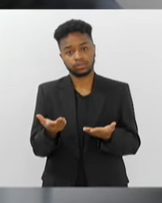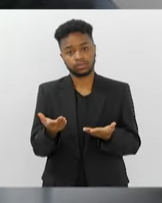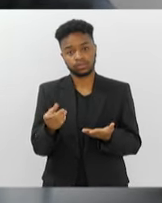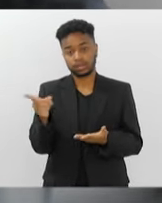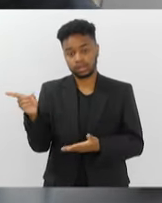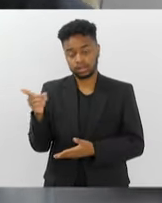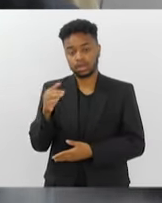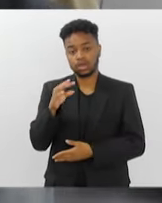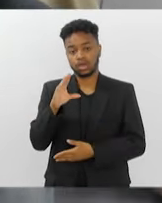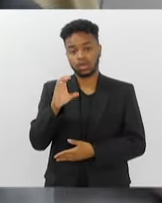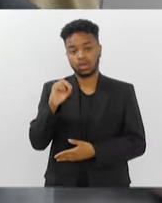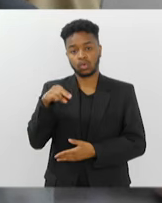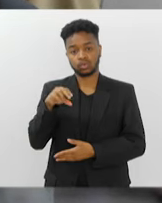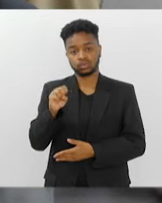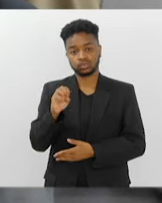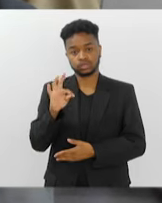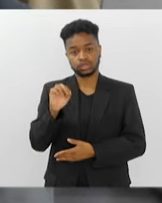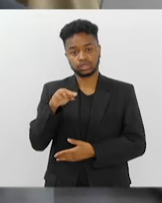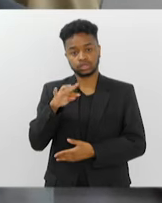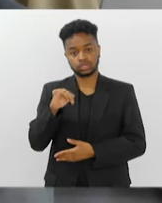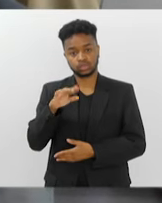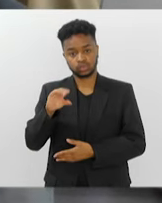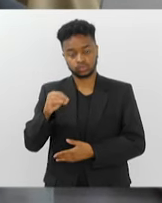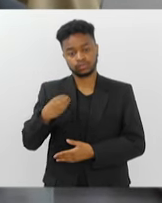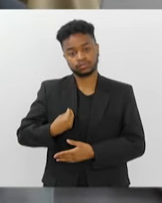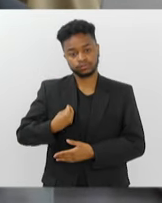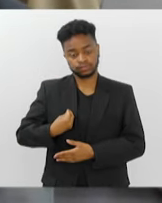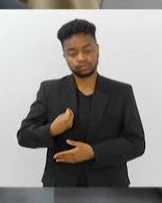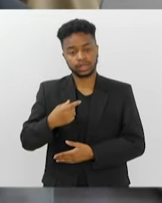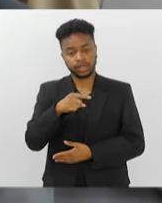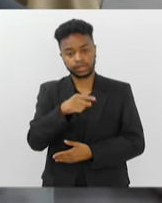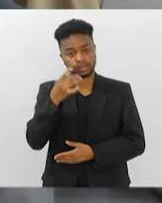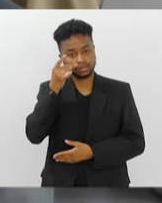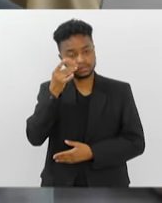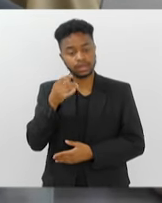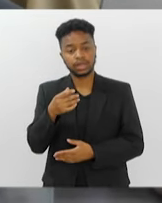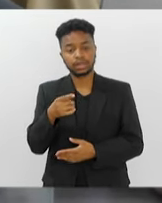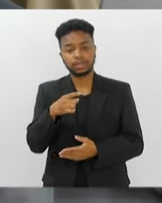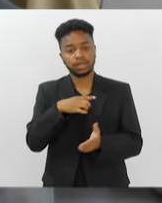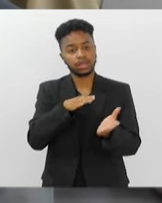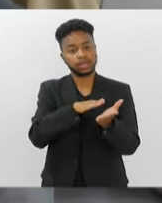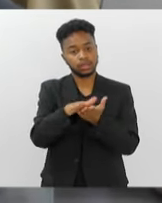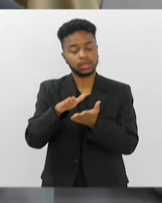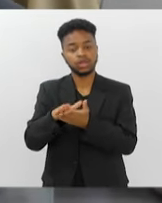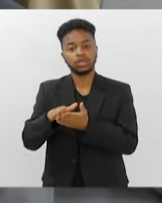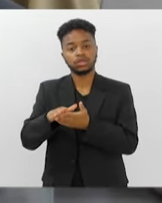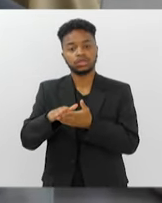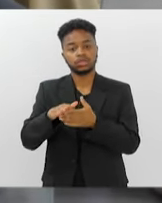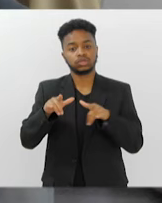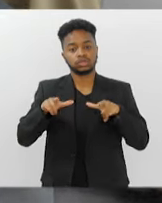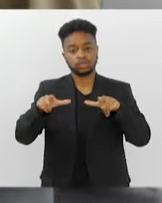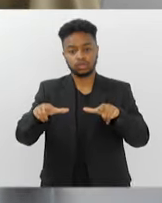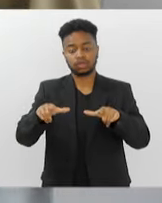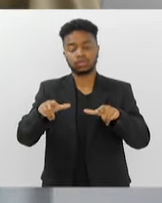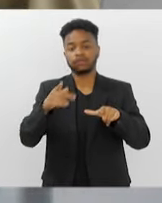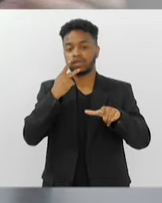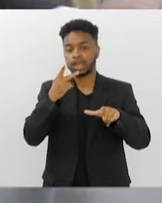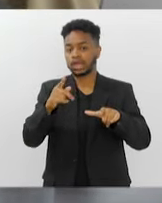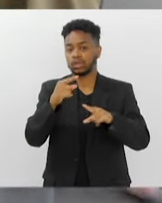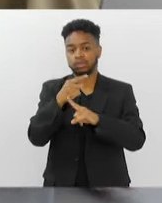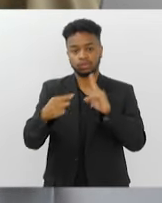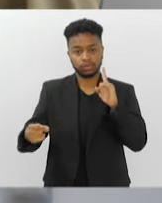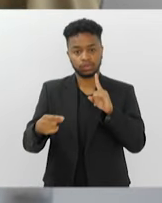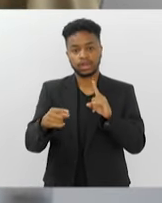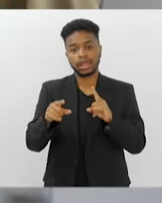Constantino tá aqui eles entraram com o processo tomaram eh foi emitido ficado de despacho indeferindo várias vezes e eles iam lá